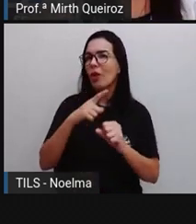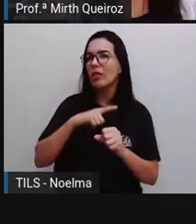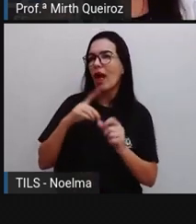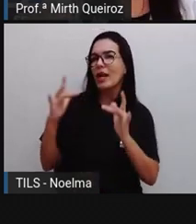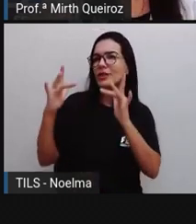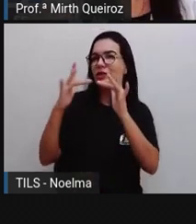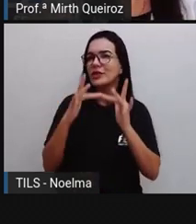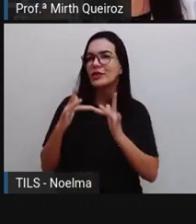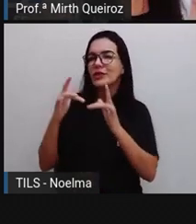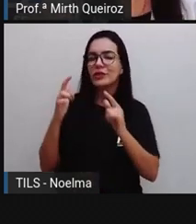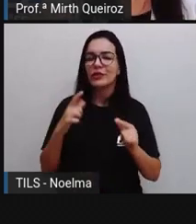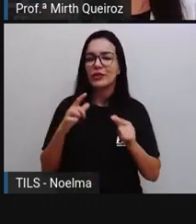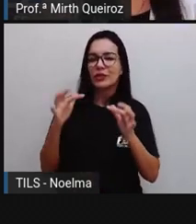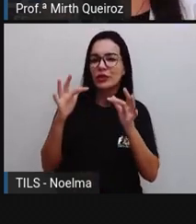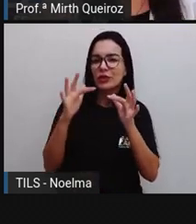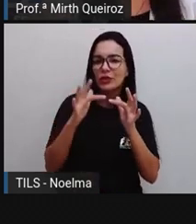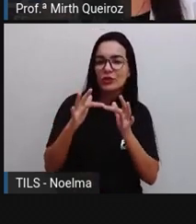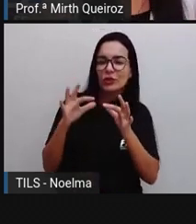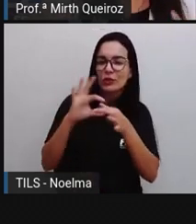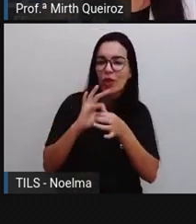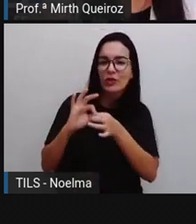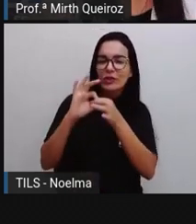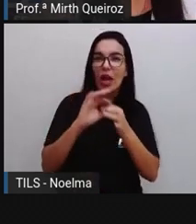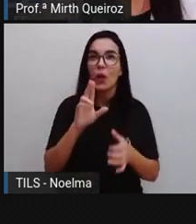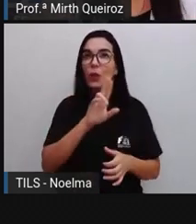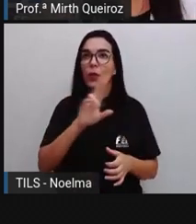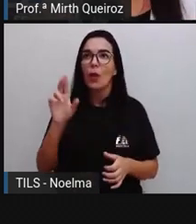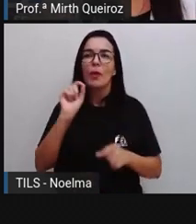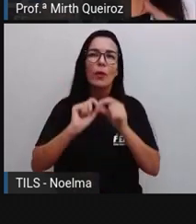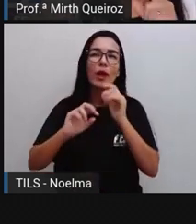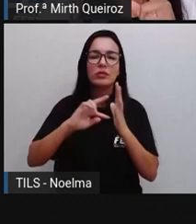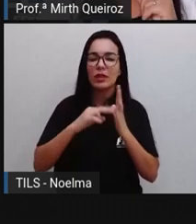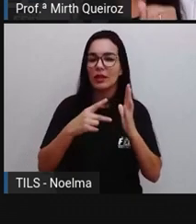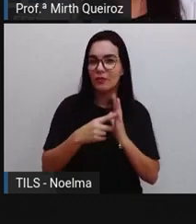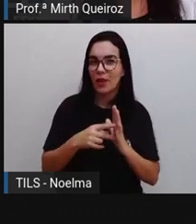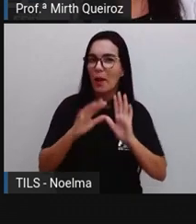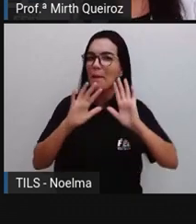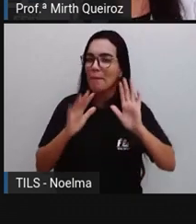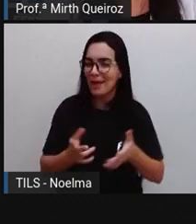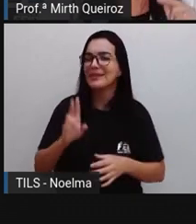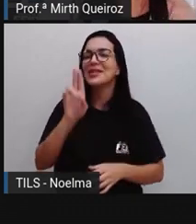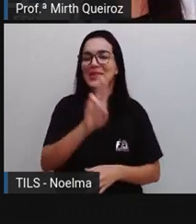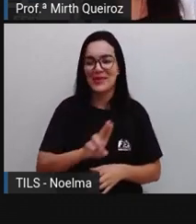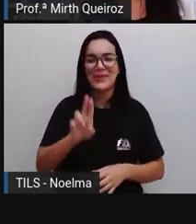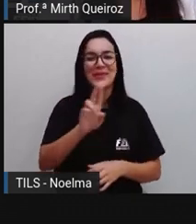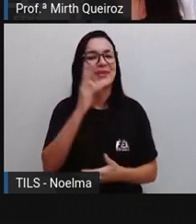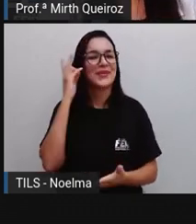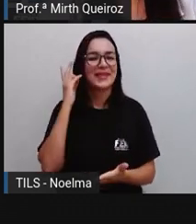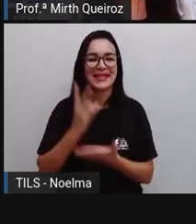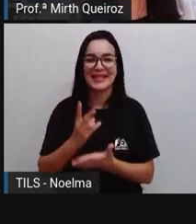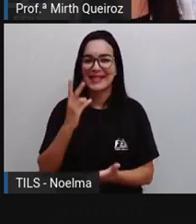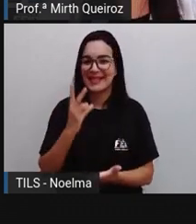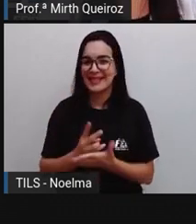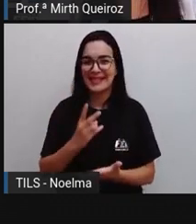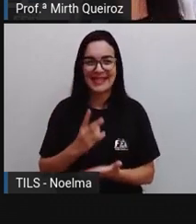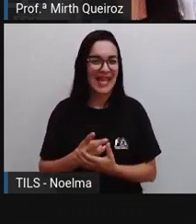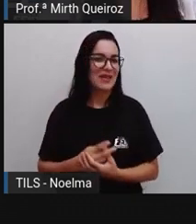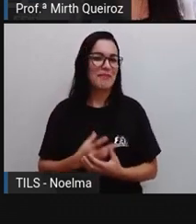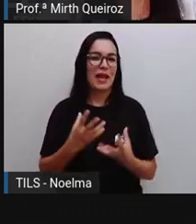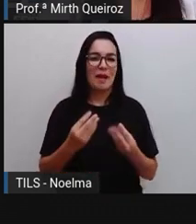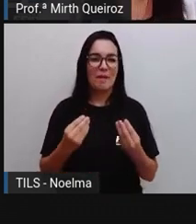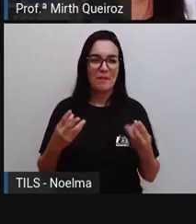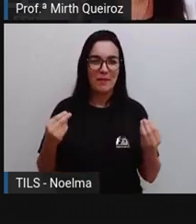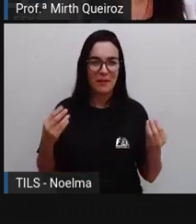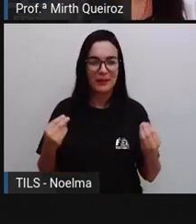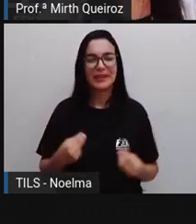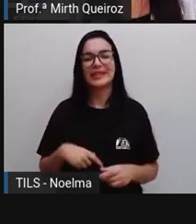nome ao seu significado, né? Ao que vocês utilizam, mas vocês já utilizaram esse gênero aí várias vezes,